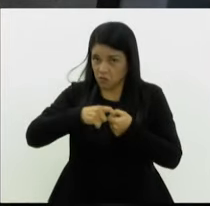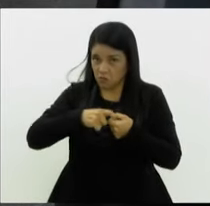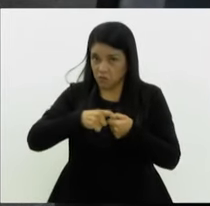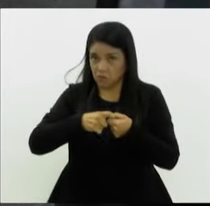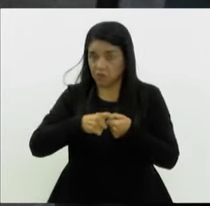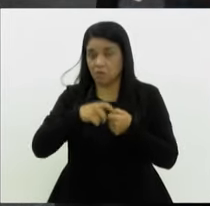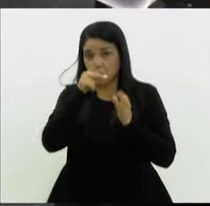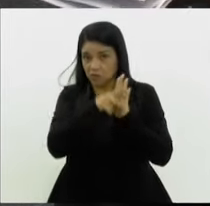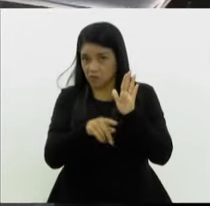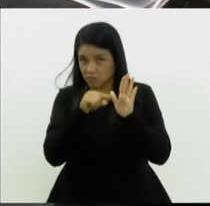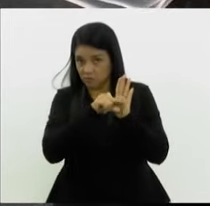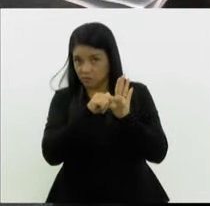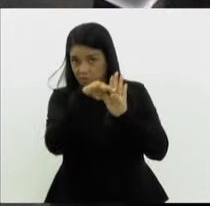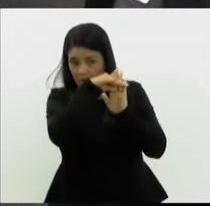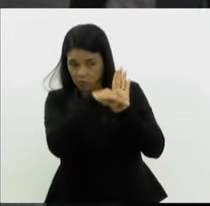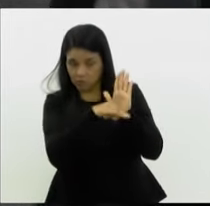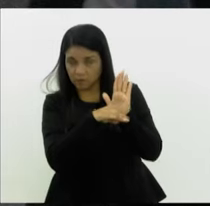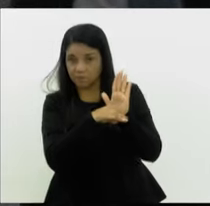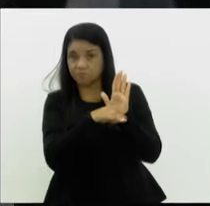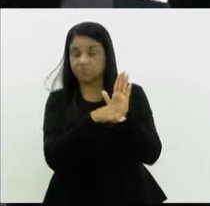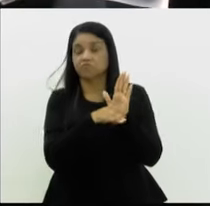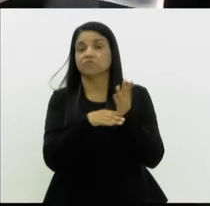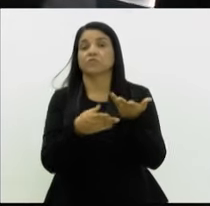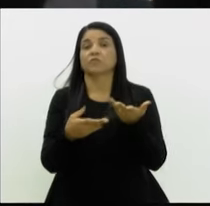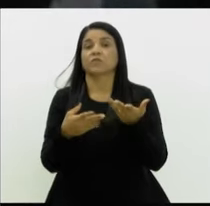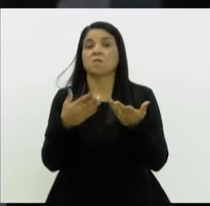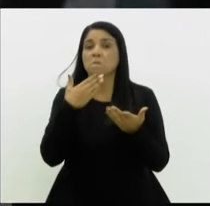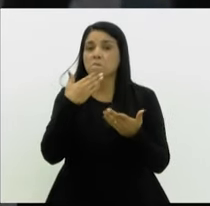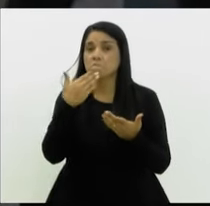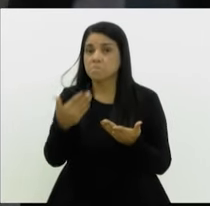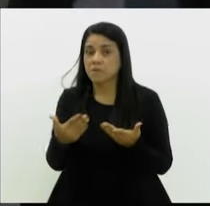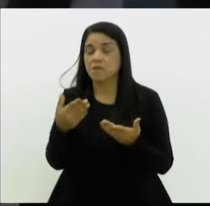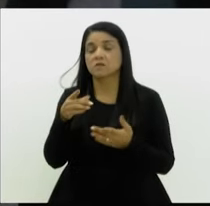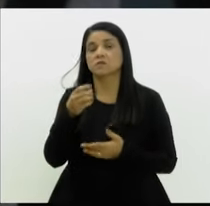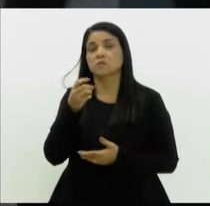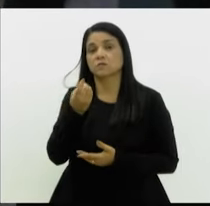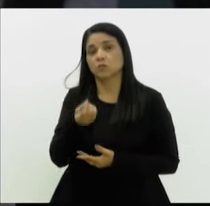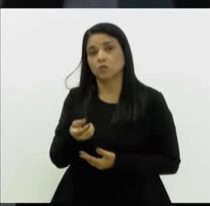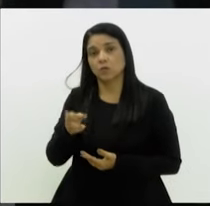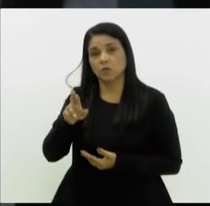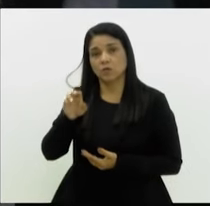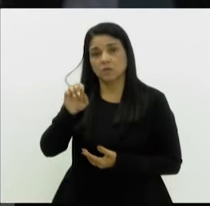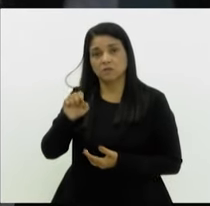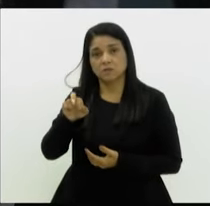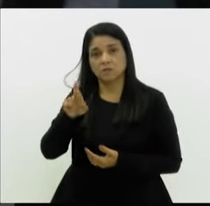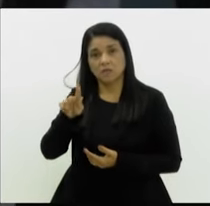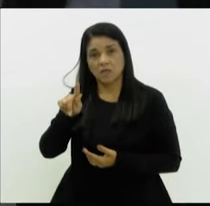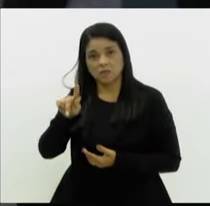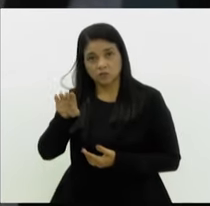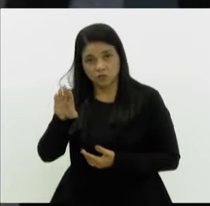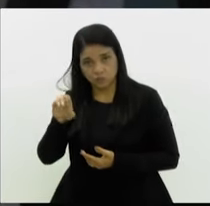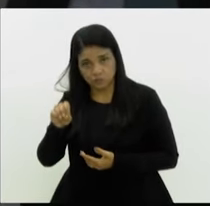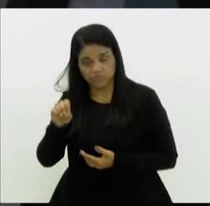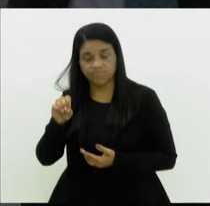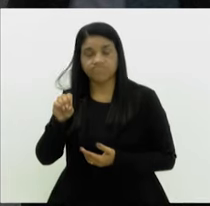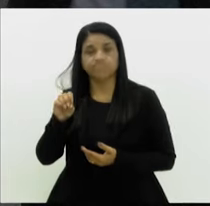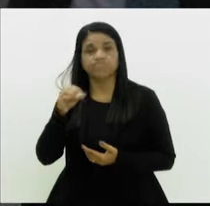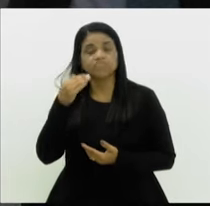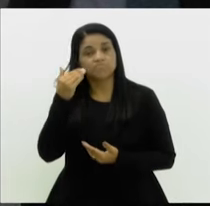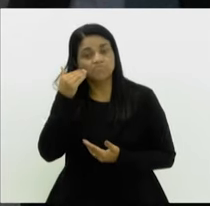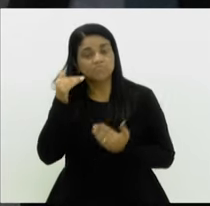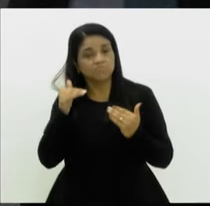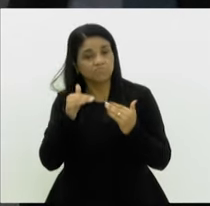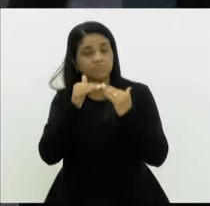voltar ainda hoje, eu peço ao doutor Serginho que considere, porque essa coisa não é questão nem de emenda